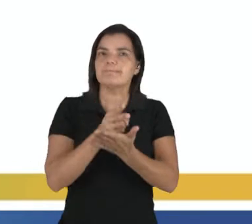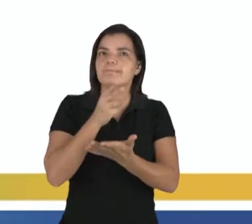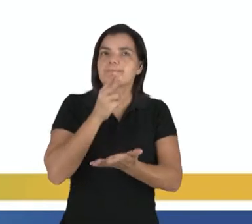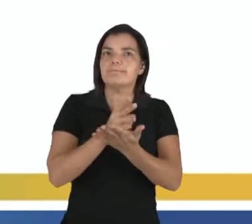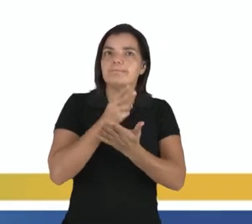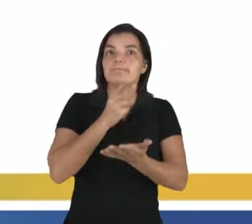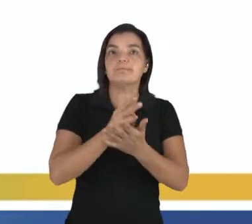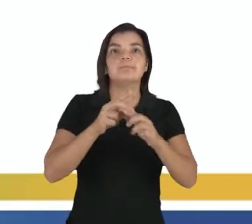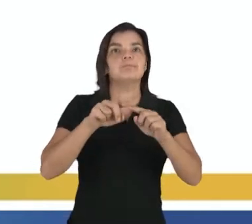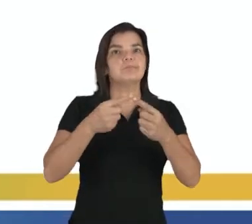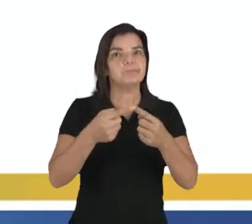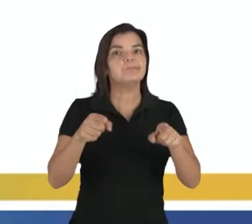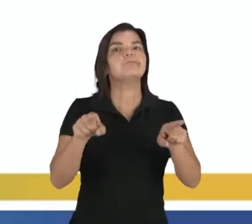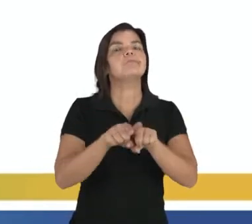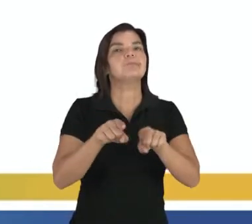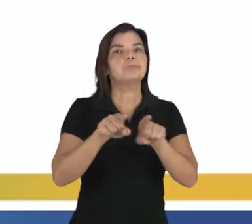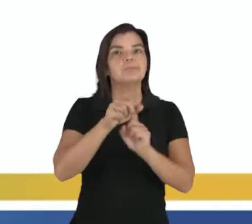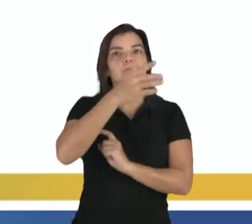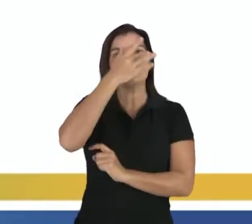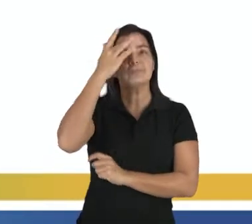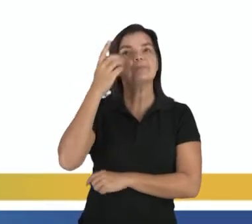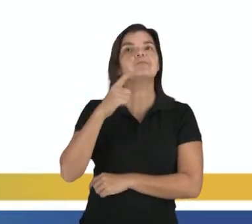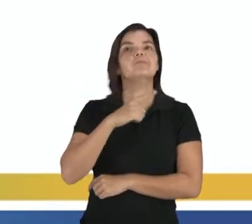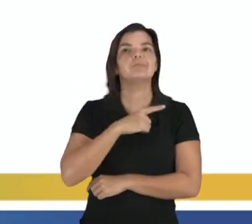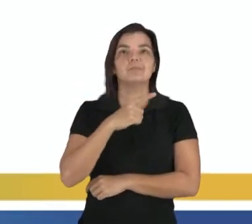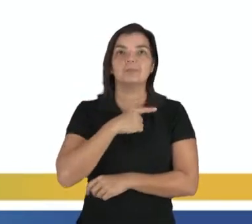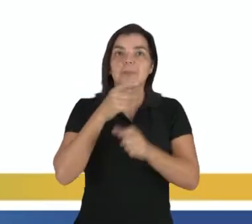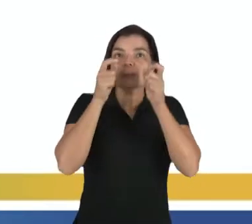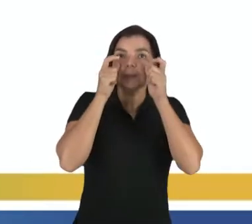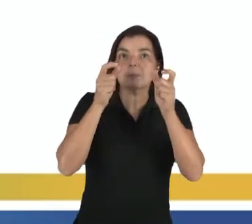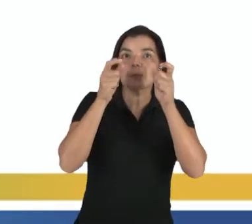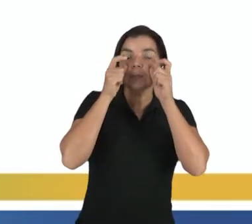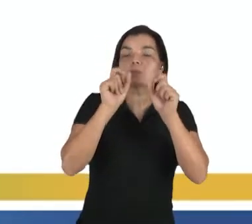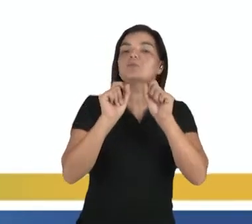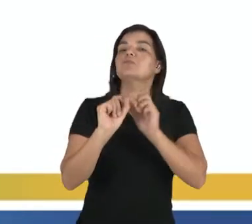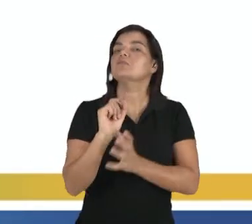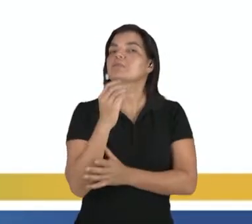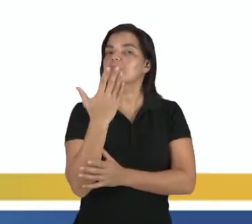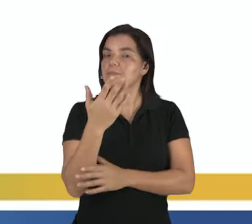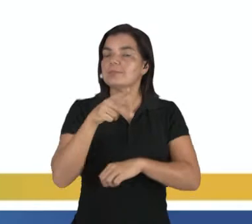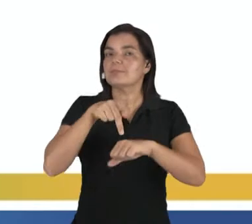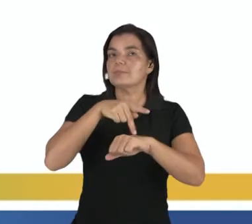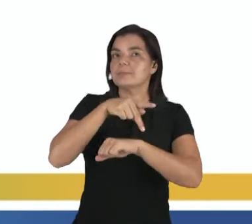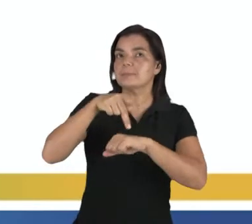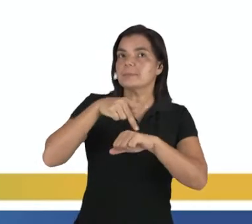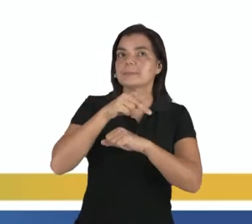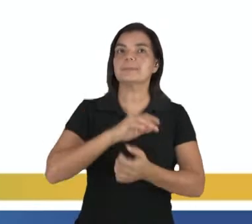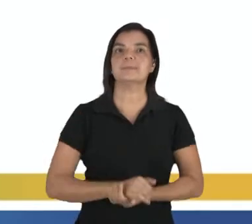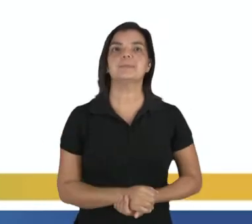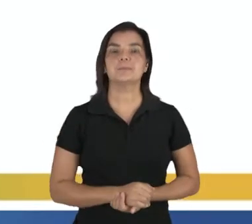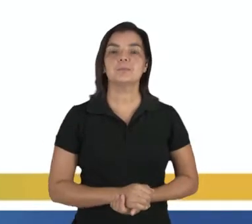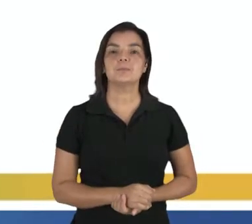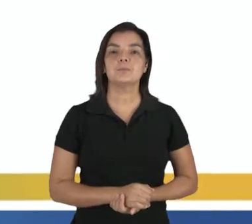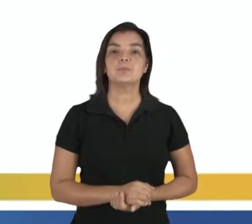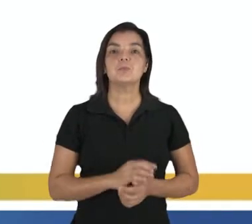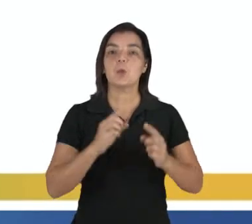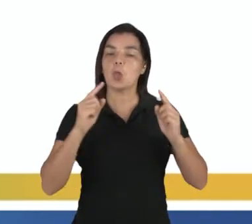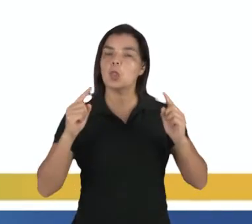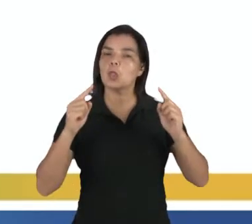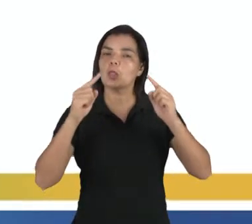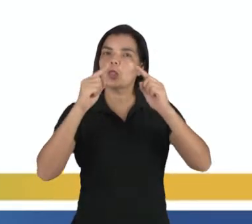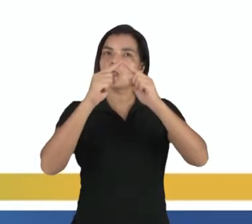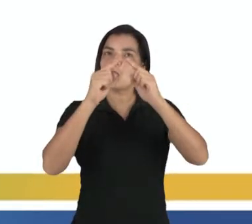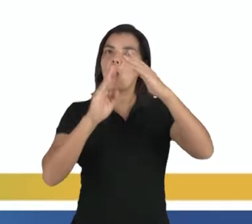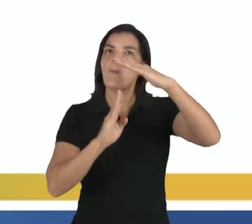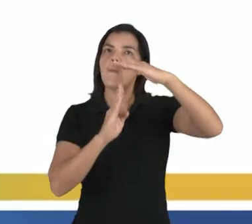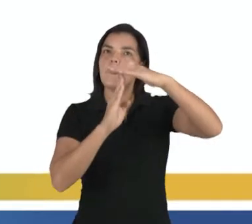todo, mas que ao mesmo tempo as pessoas também estavam alertas ao que estava acontecendo no país. No